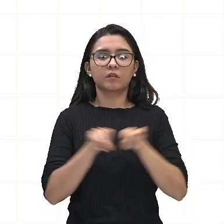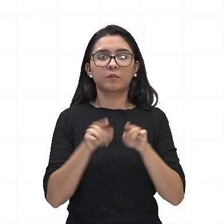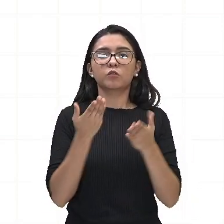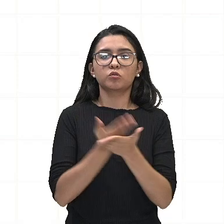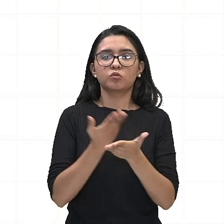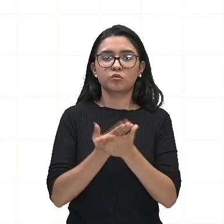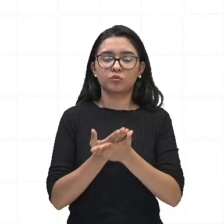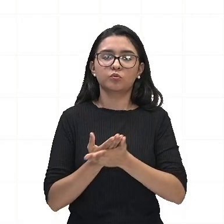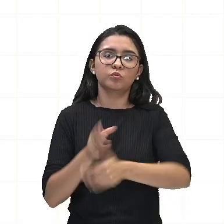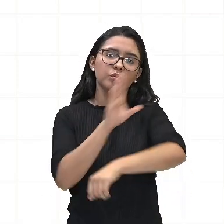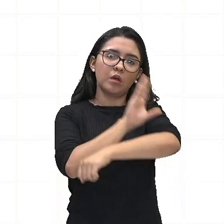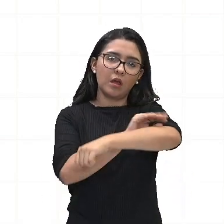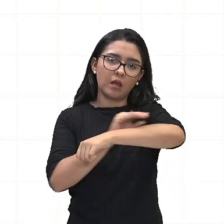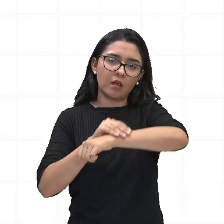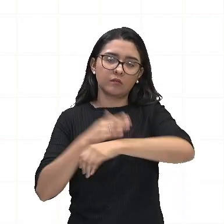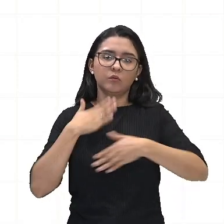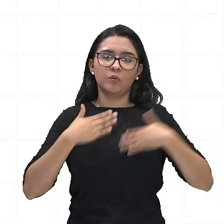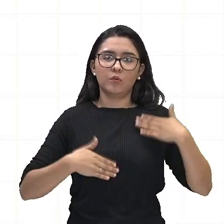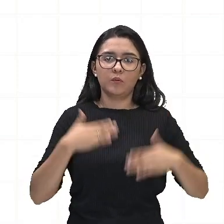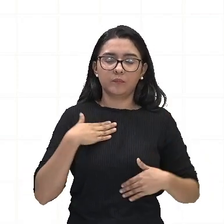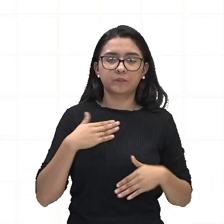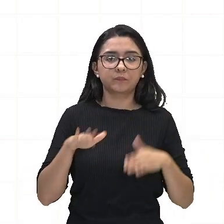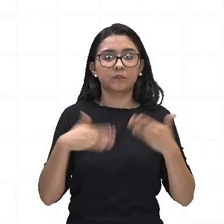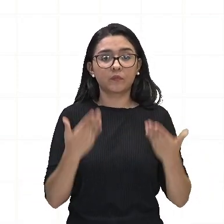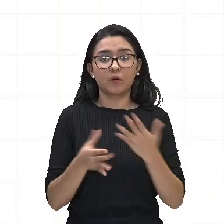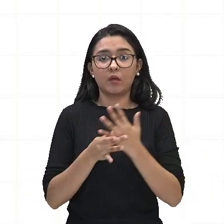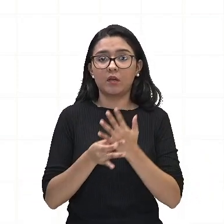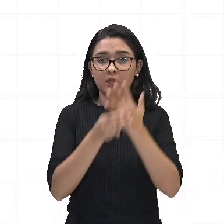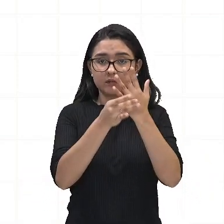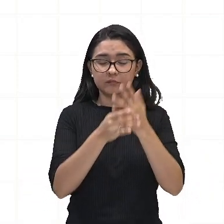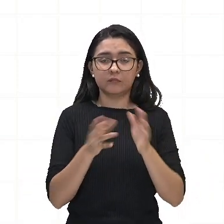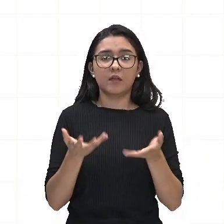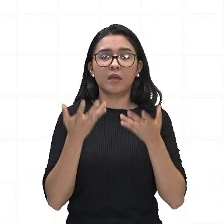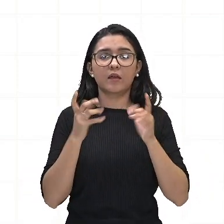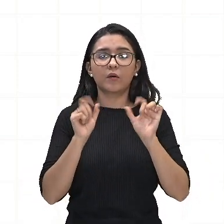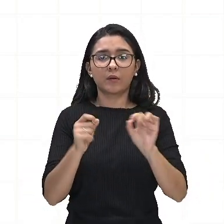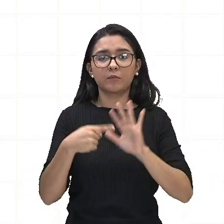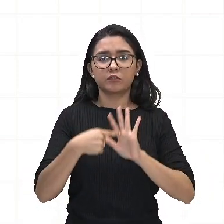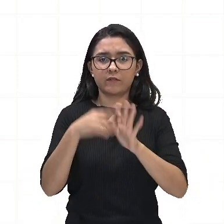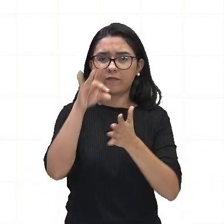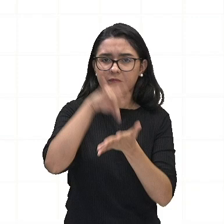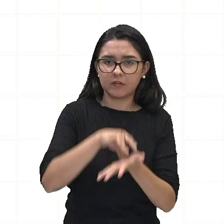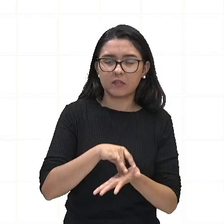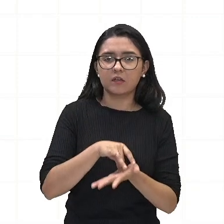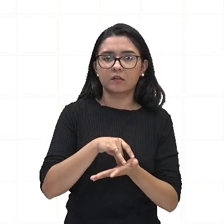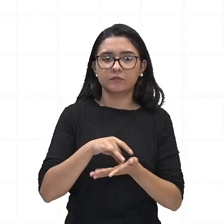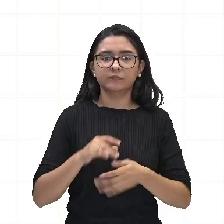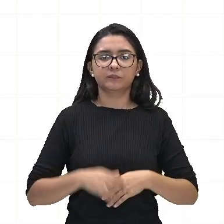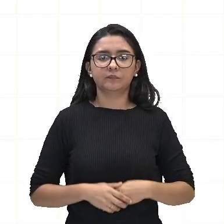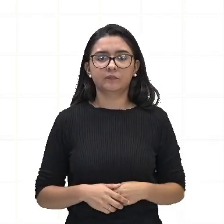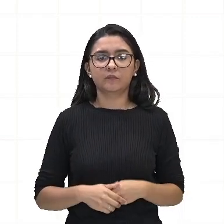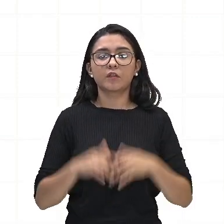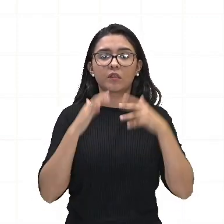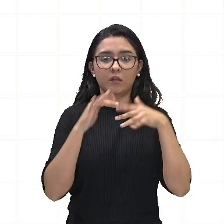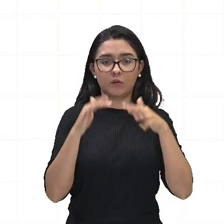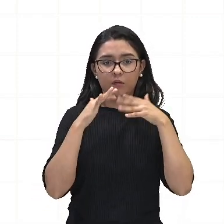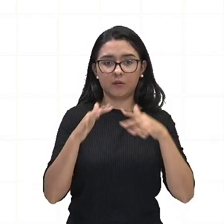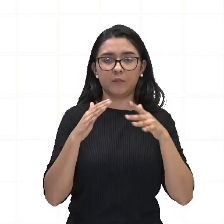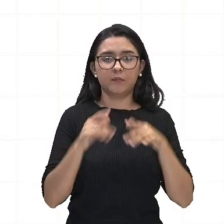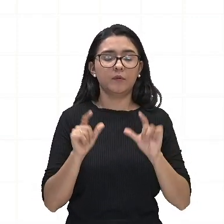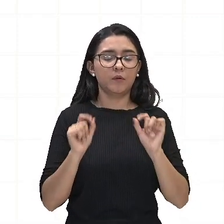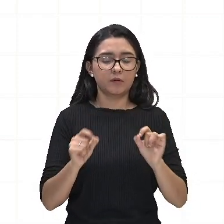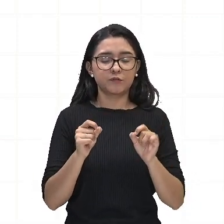da anatomia. Então, realismo, nós já sabemos aí que é a busca pela realidade fiel. Naturalismo, nós